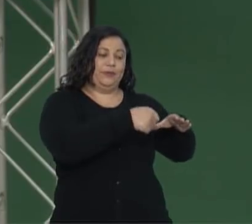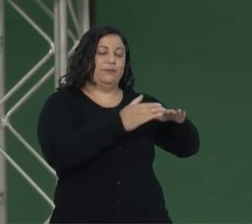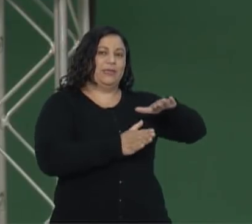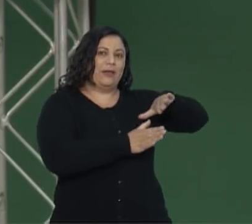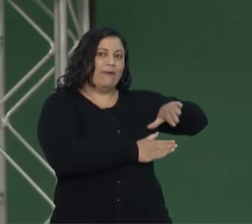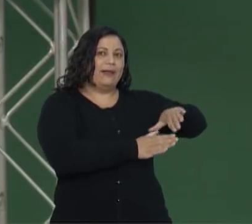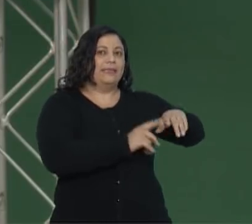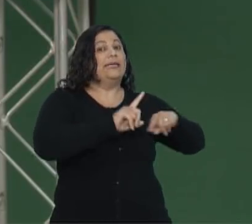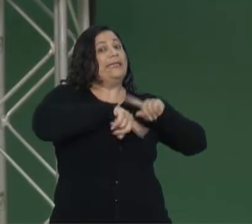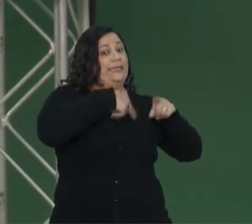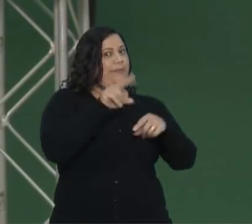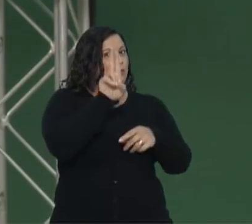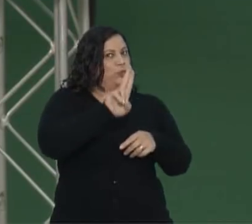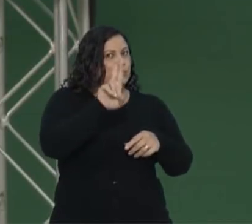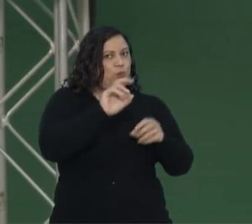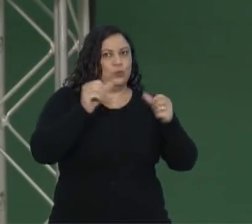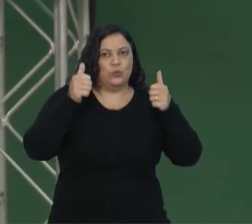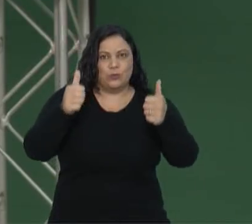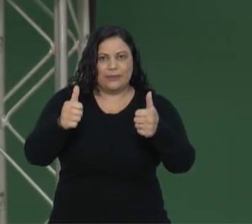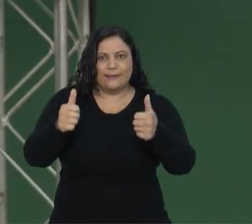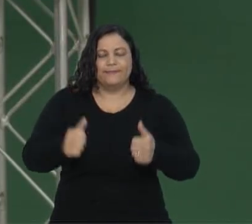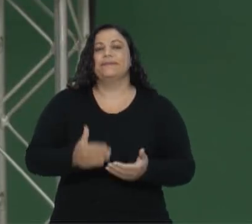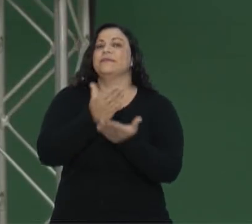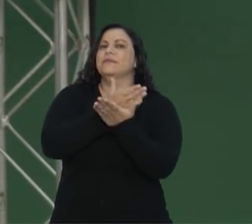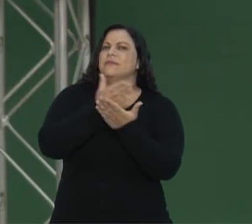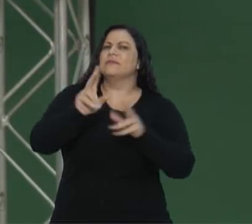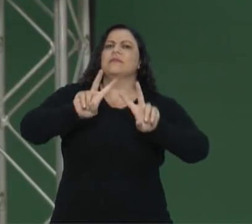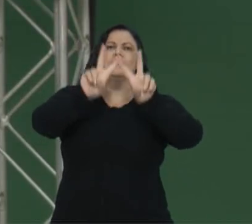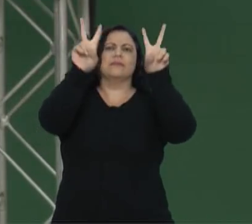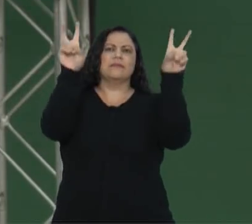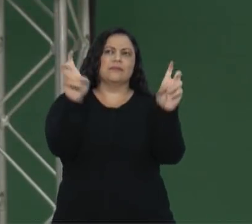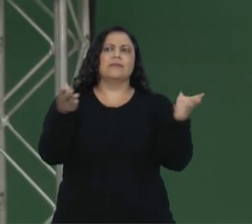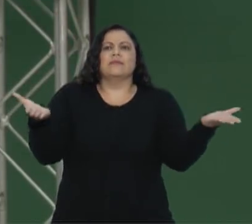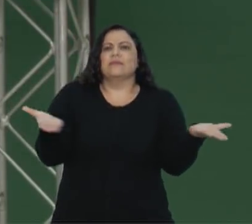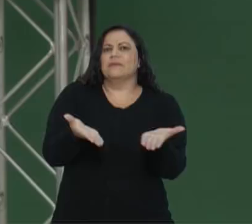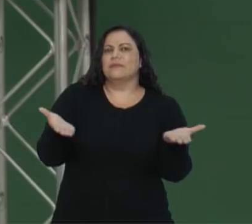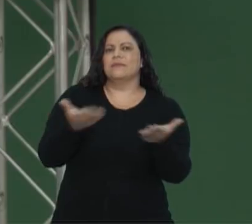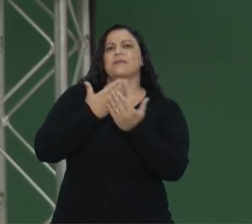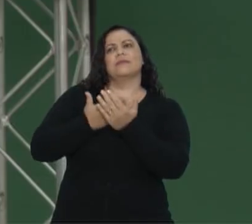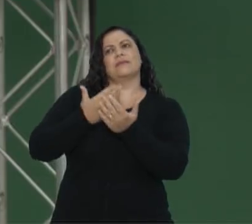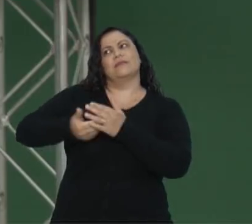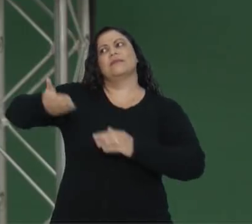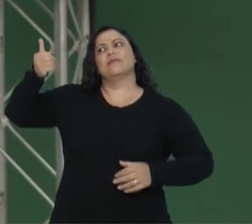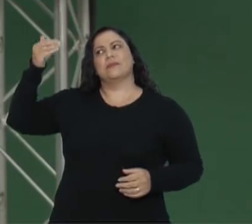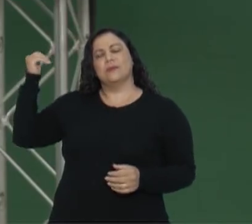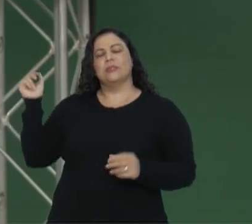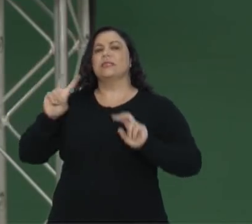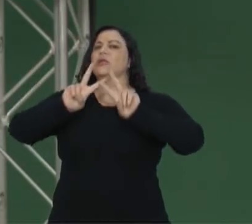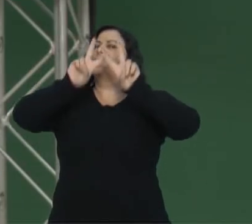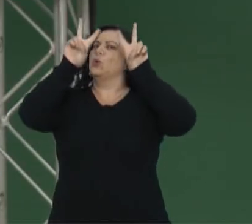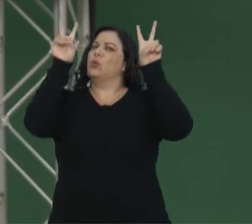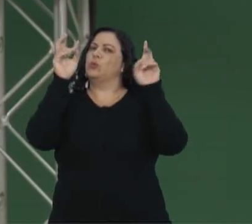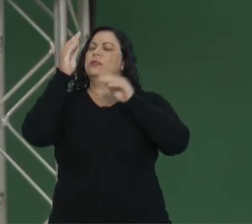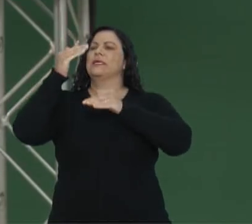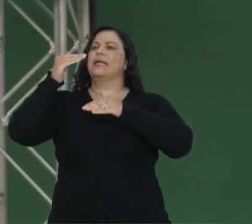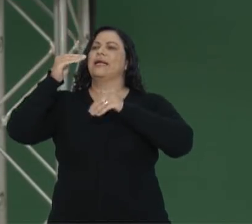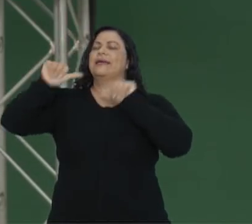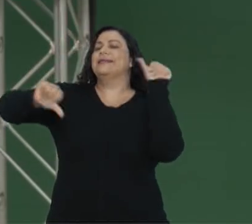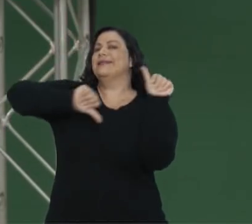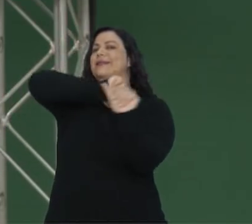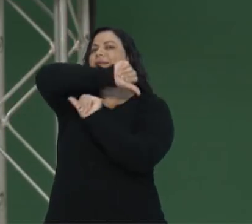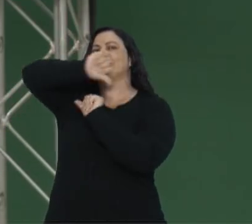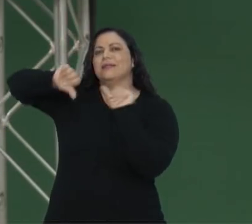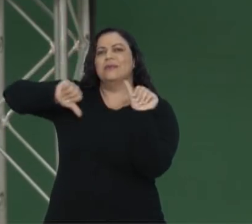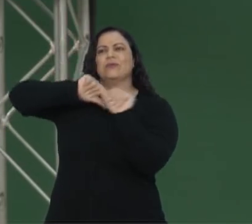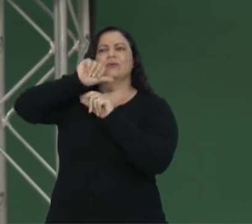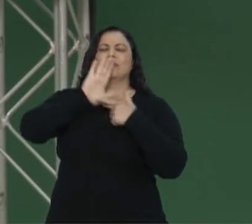Então, deixa pertinho. Vamos começar nosso assunto de hoje? Já que na aula anterior nós falamos das transformações e eu mostrei